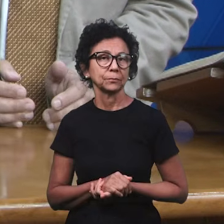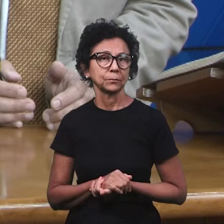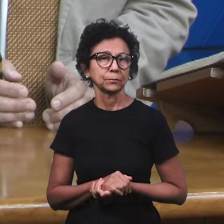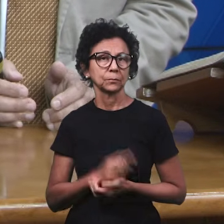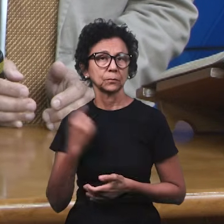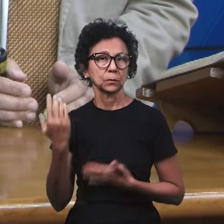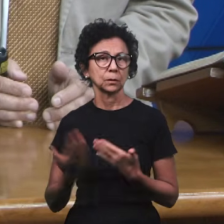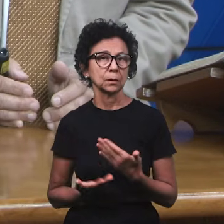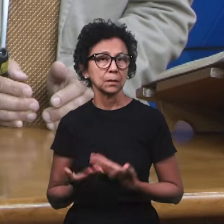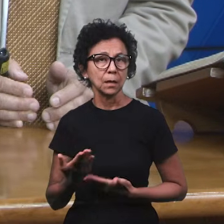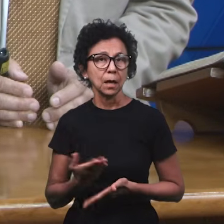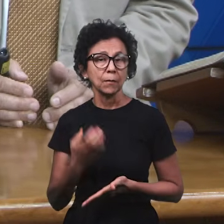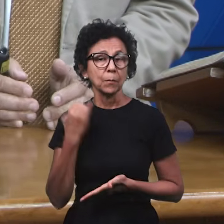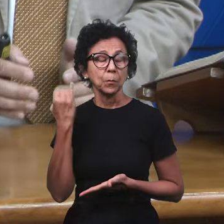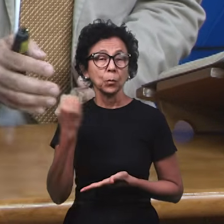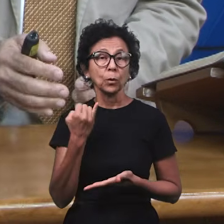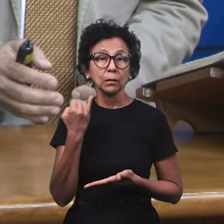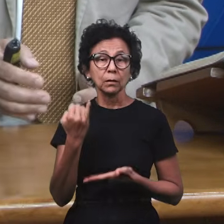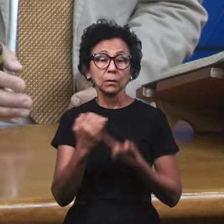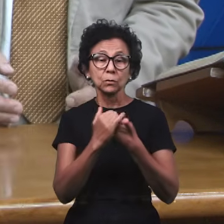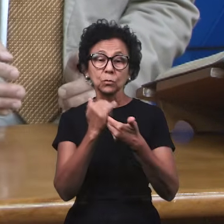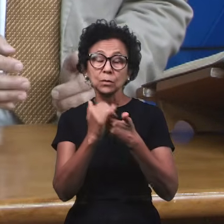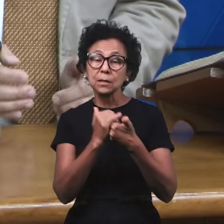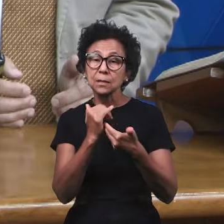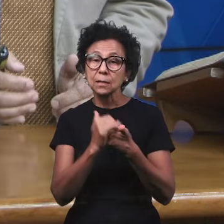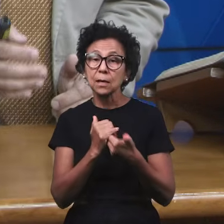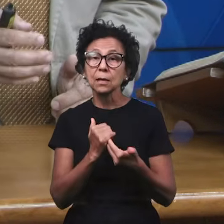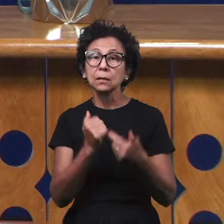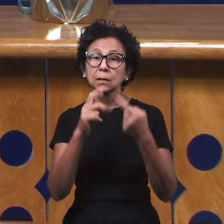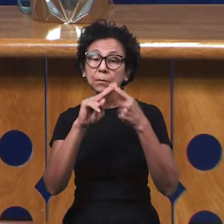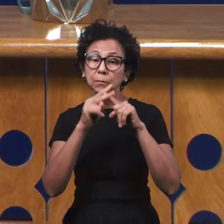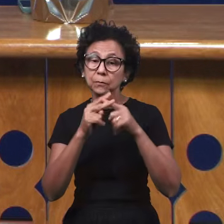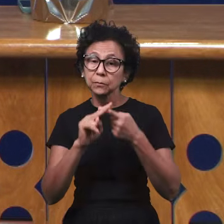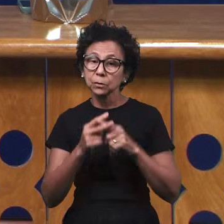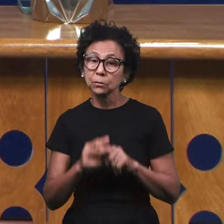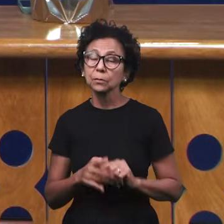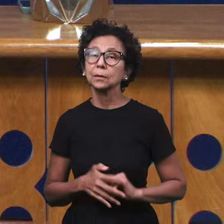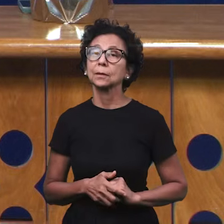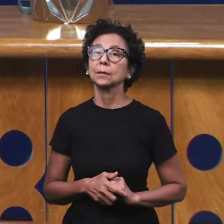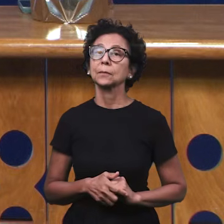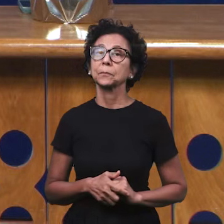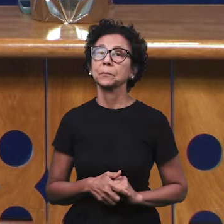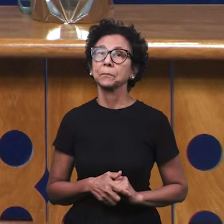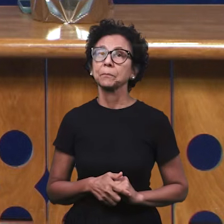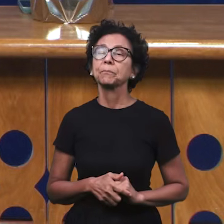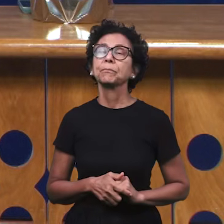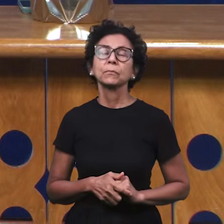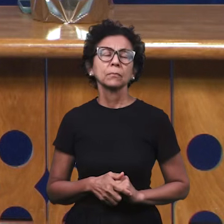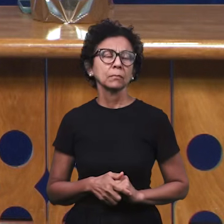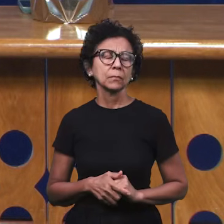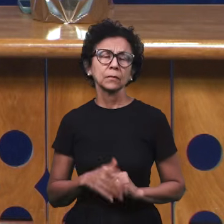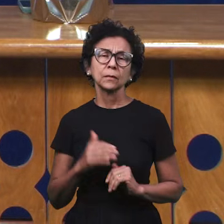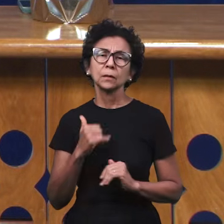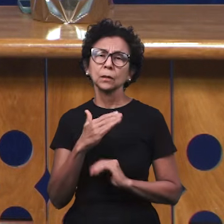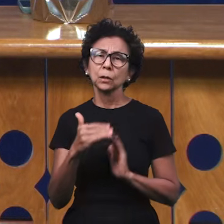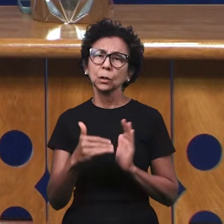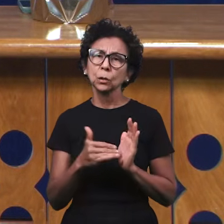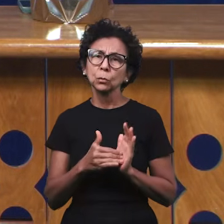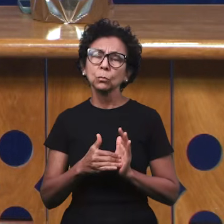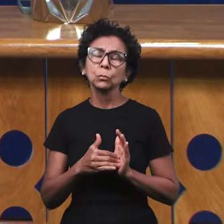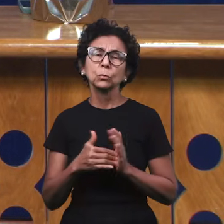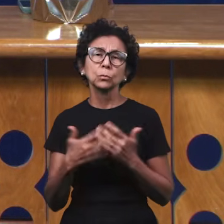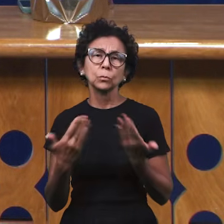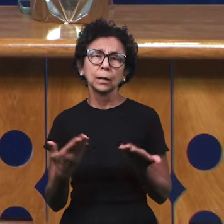elas são fundamentais, porque nós podemos entender que todas as coisas contribuem para o bem dos que amam a Deus, aqueles